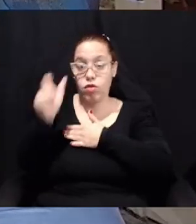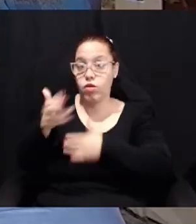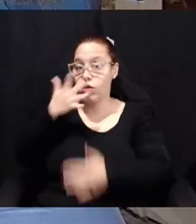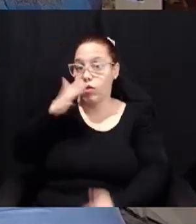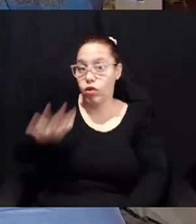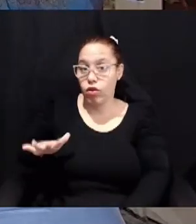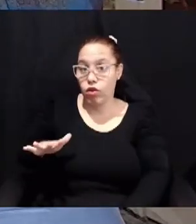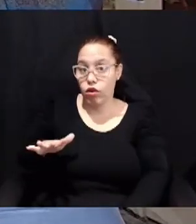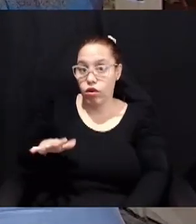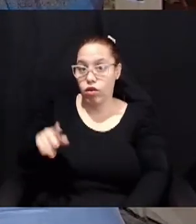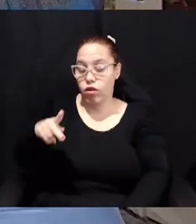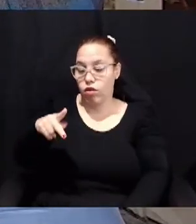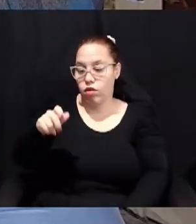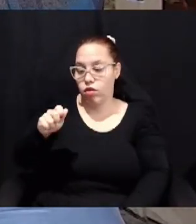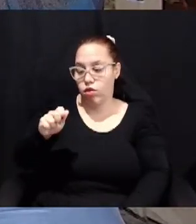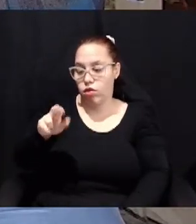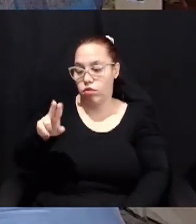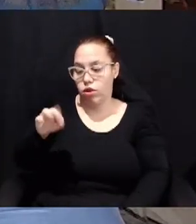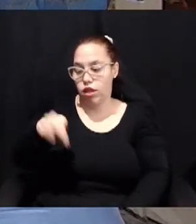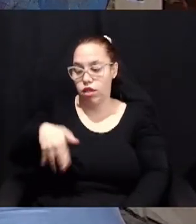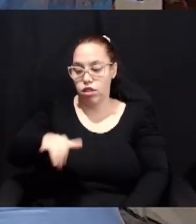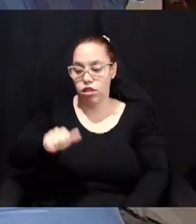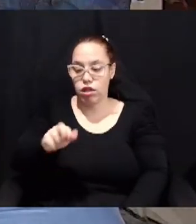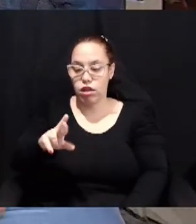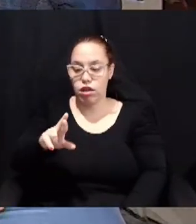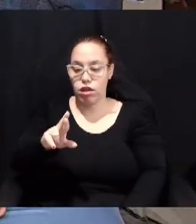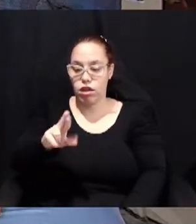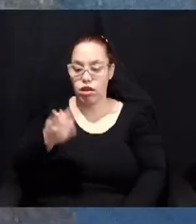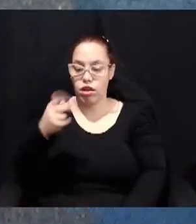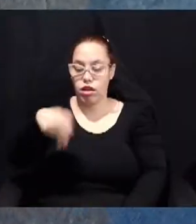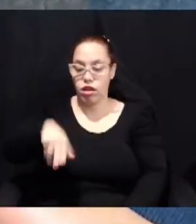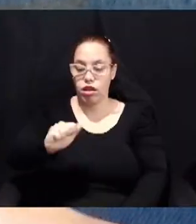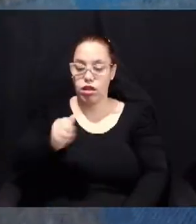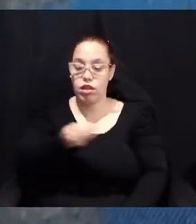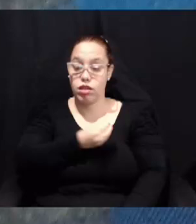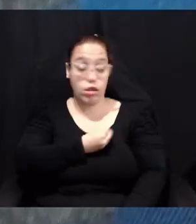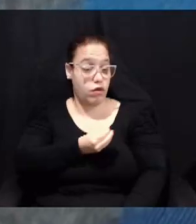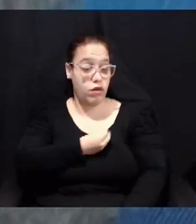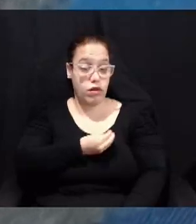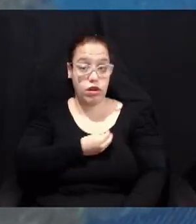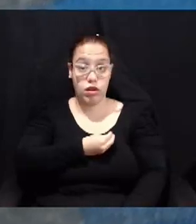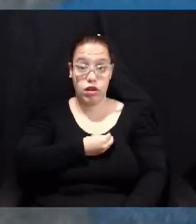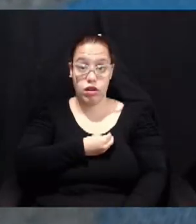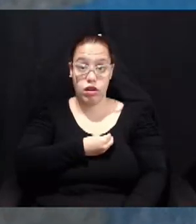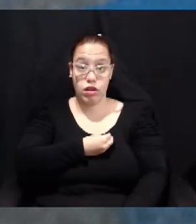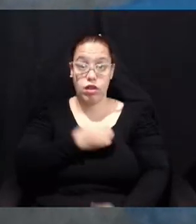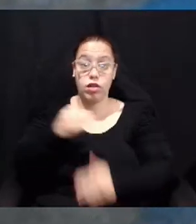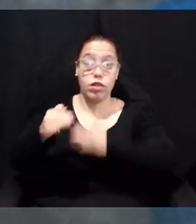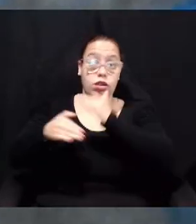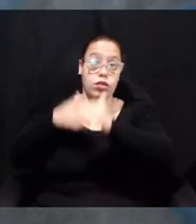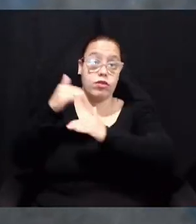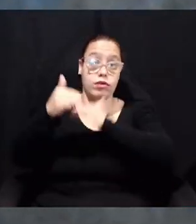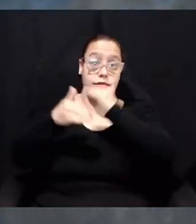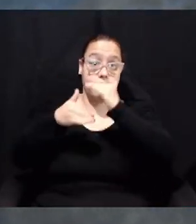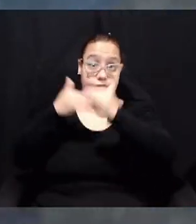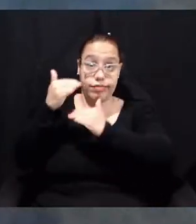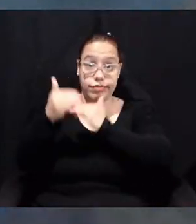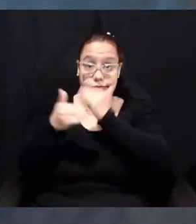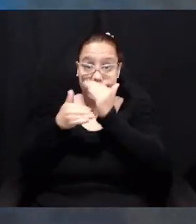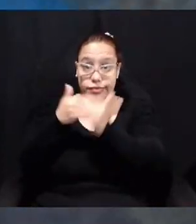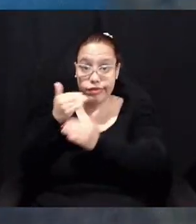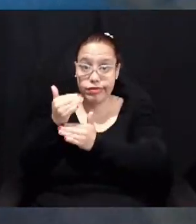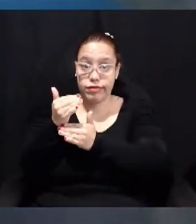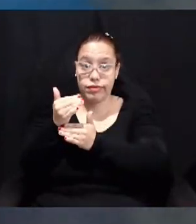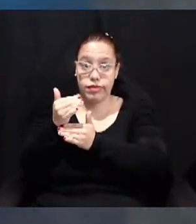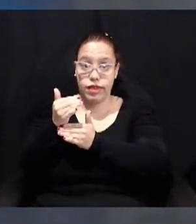que se chama Hannah, que ela está vivendo um processo de sempre se deslocar